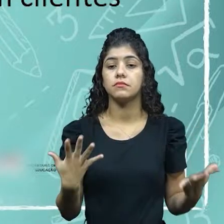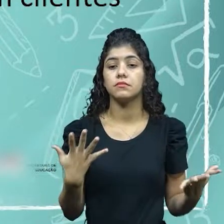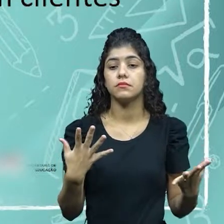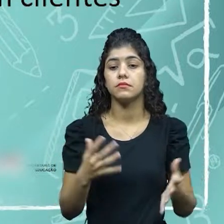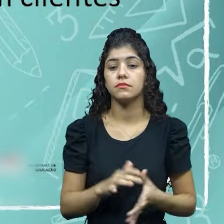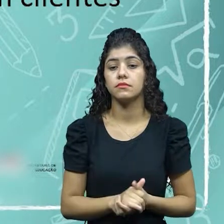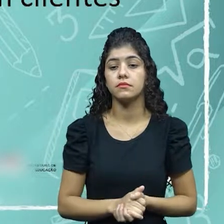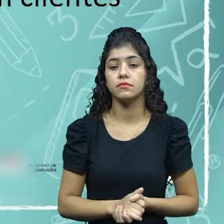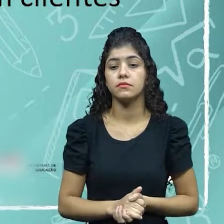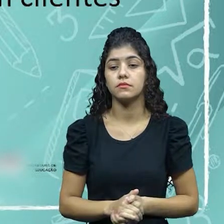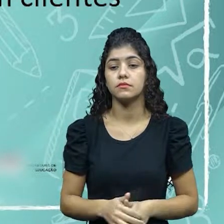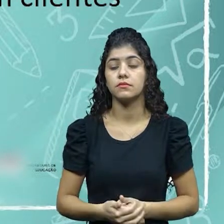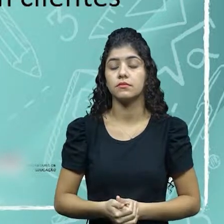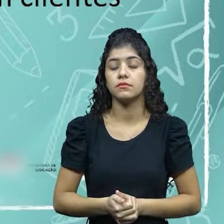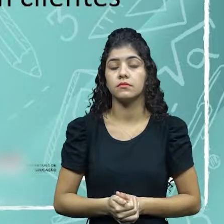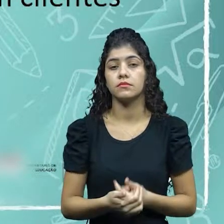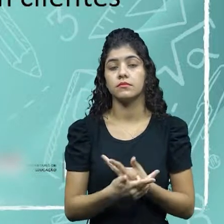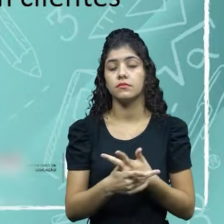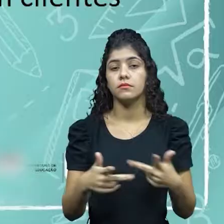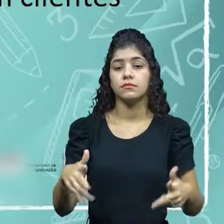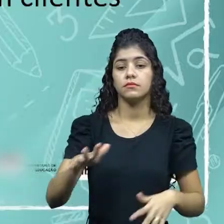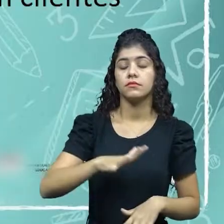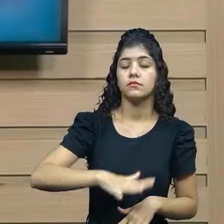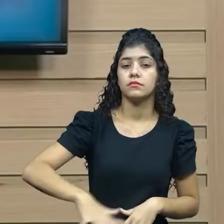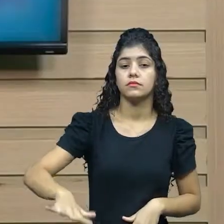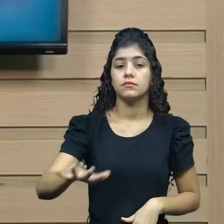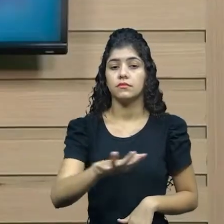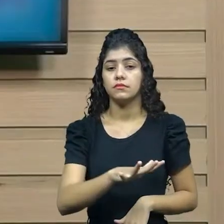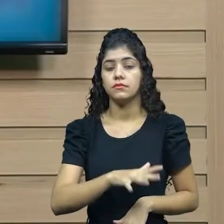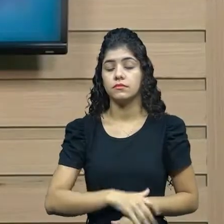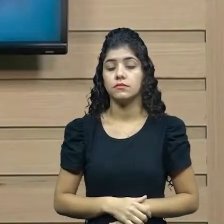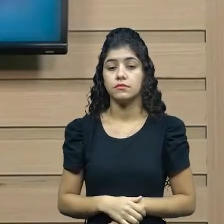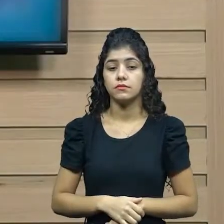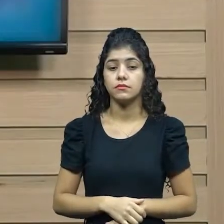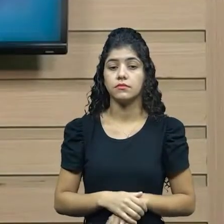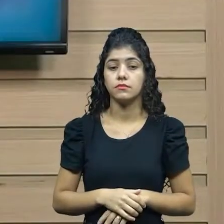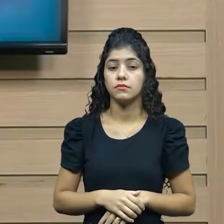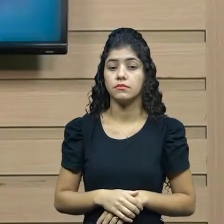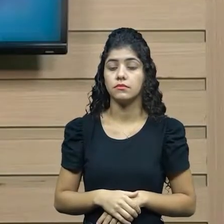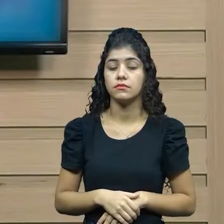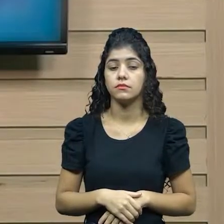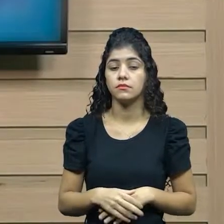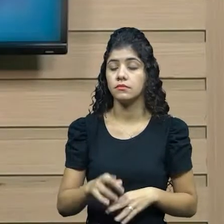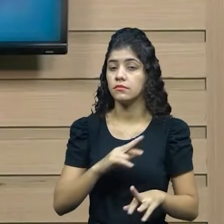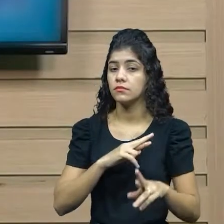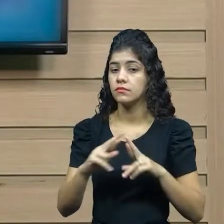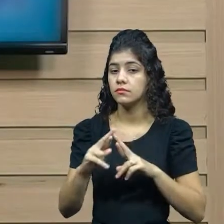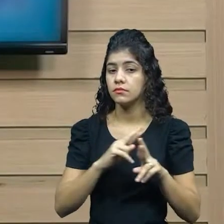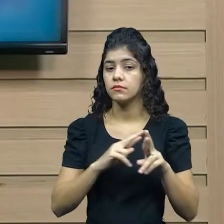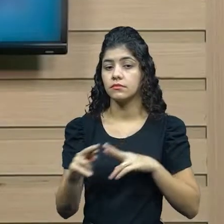composição geral, tá bom? Que vê desde estabelecer a relação